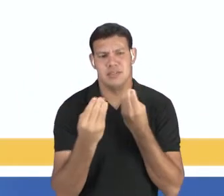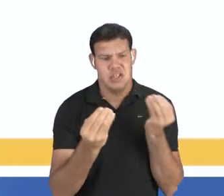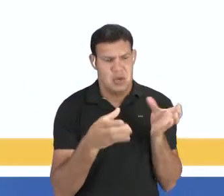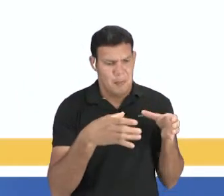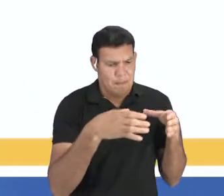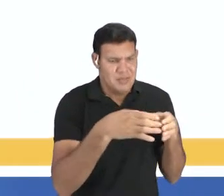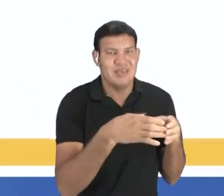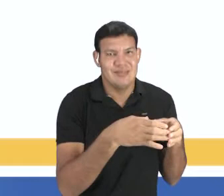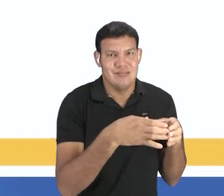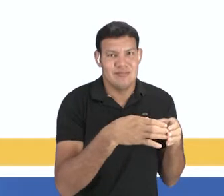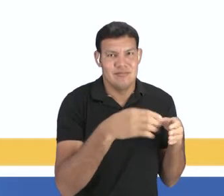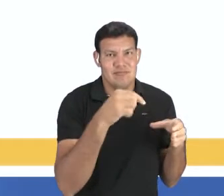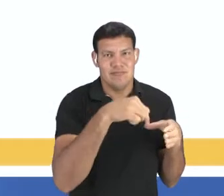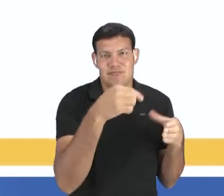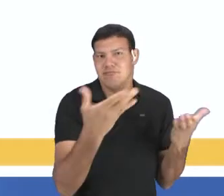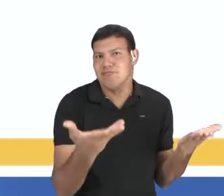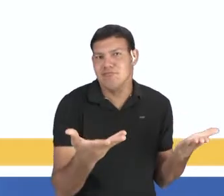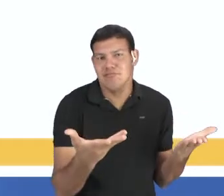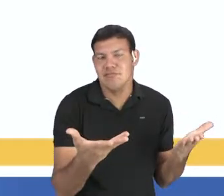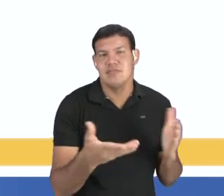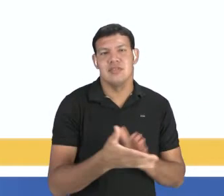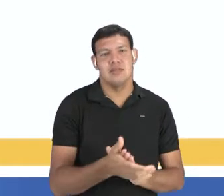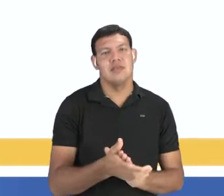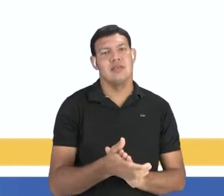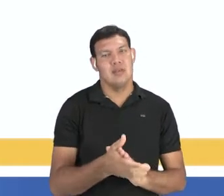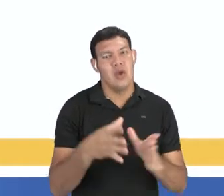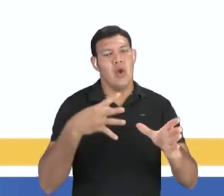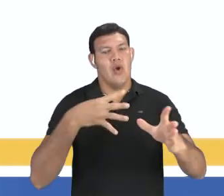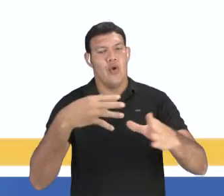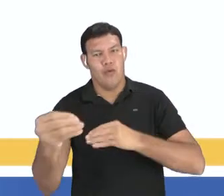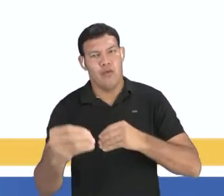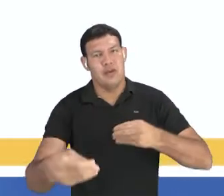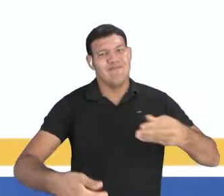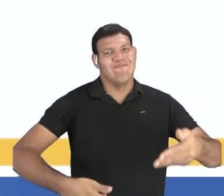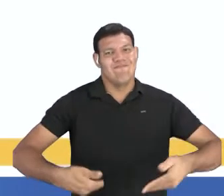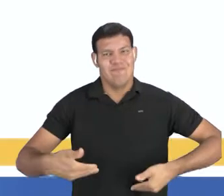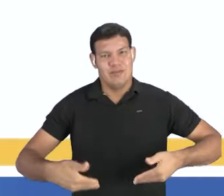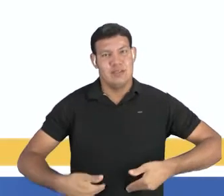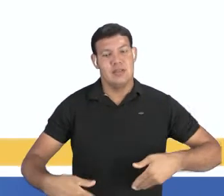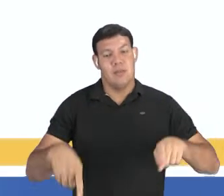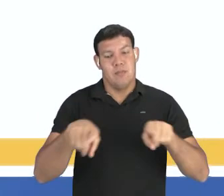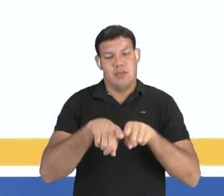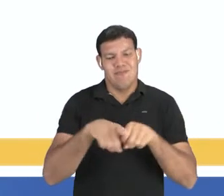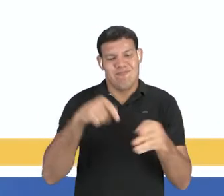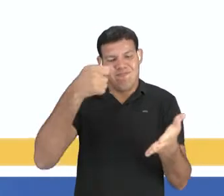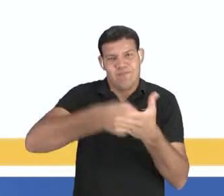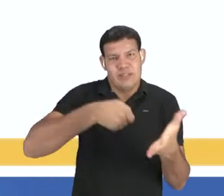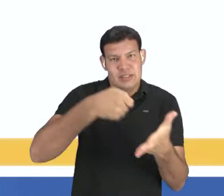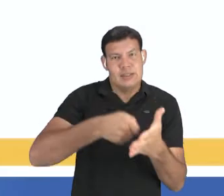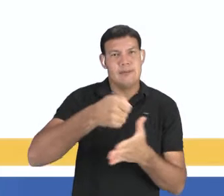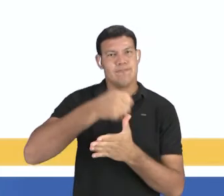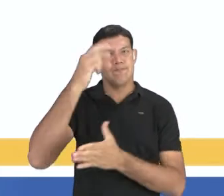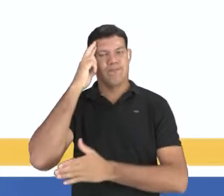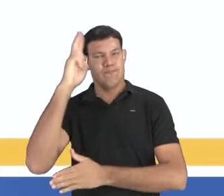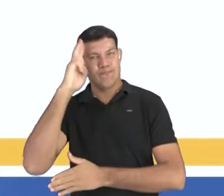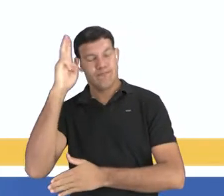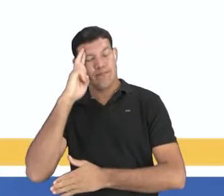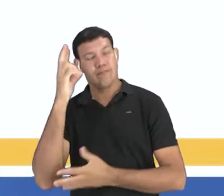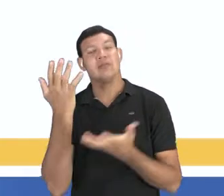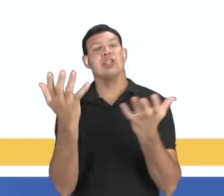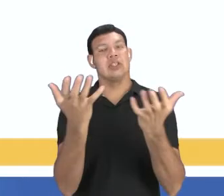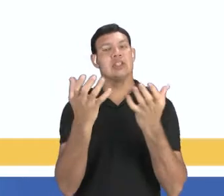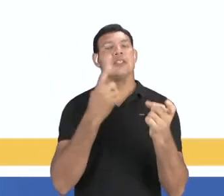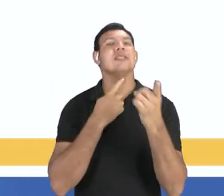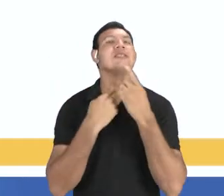de um único feudo A Fuga constante dos servos devido aos abusos dos senhores feudais e se provocados pelo Desejo de